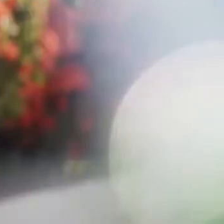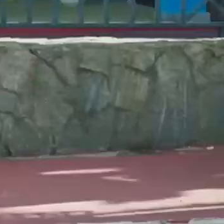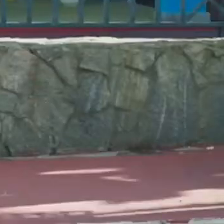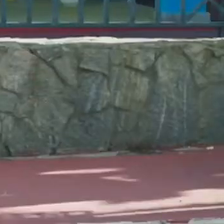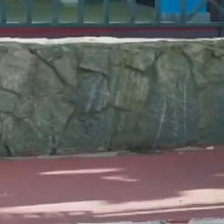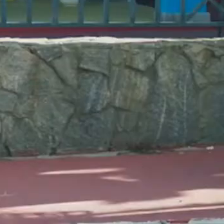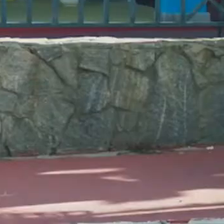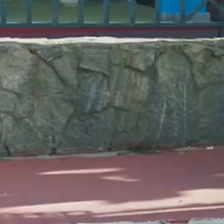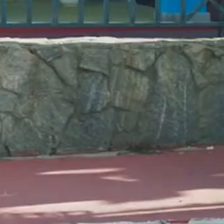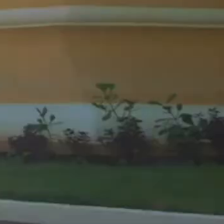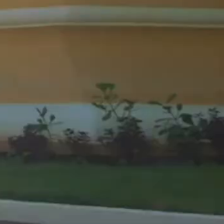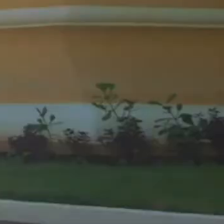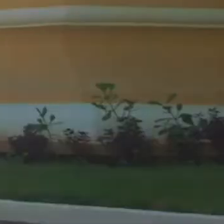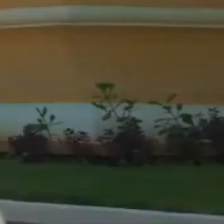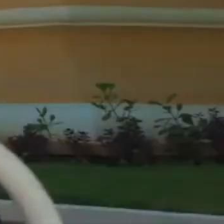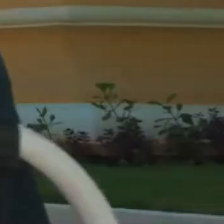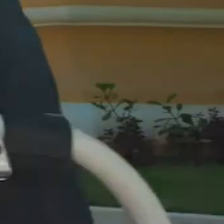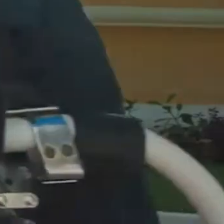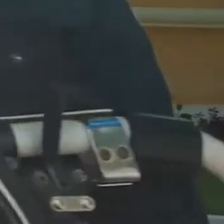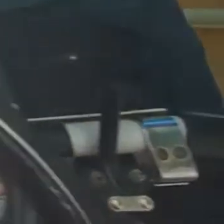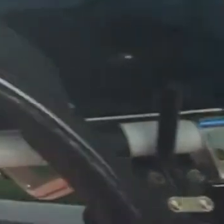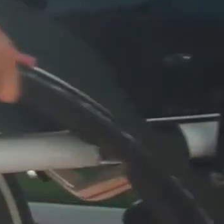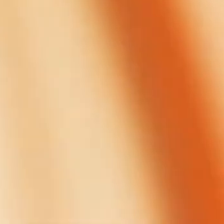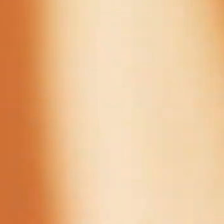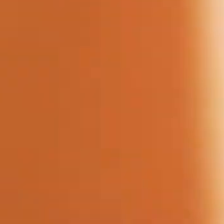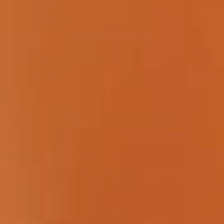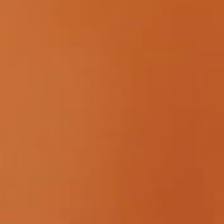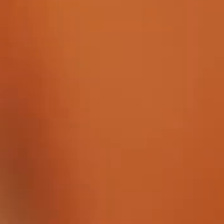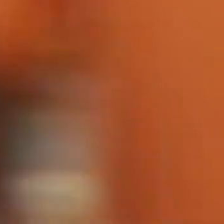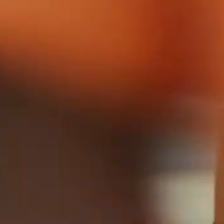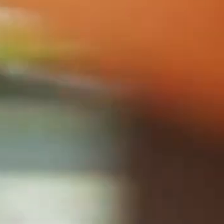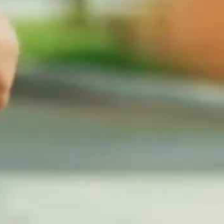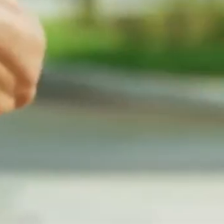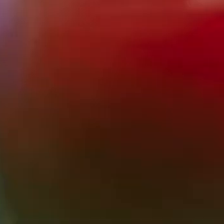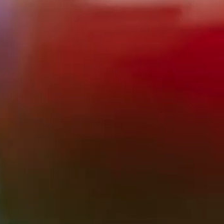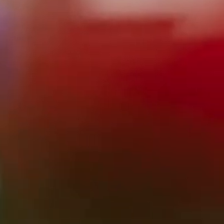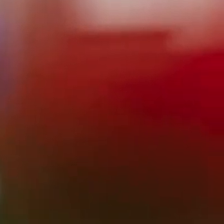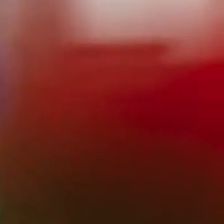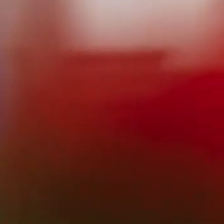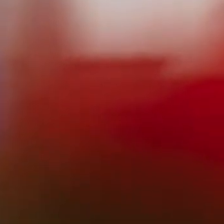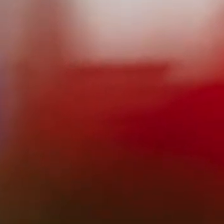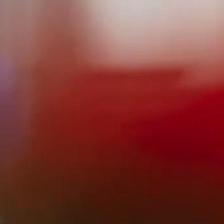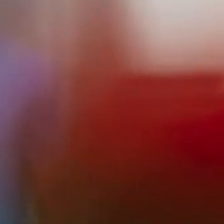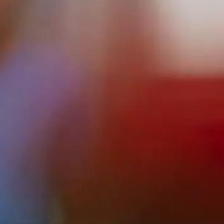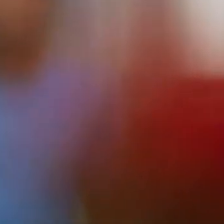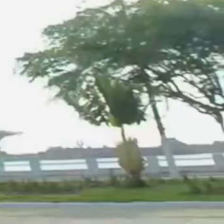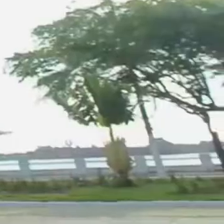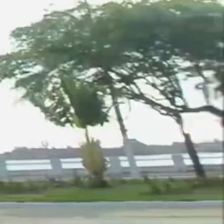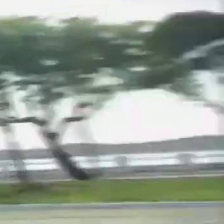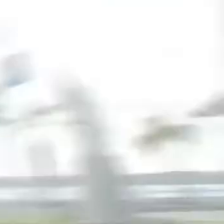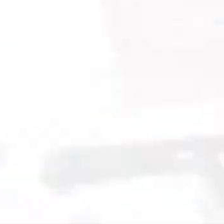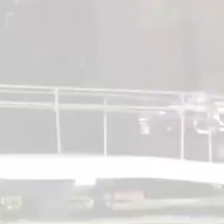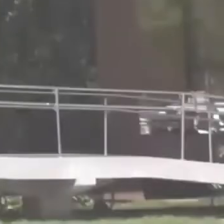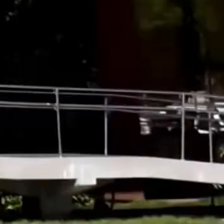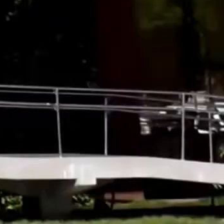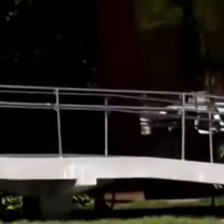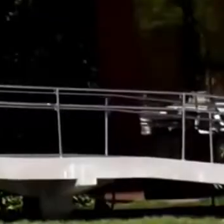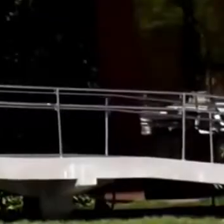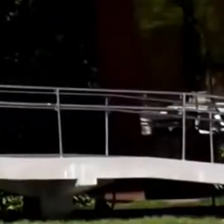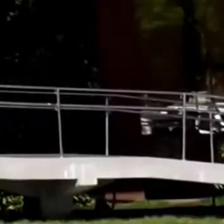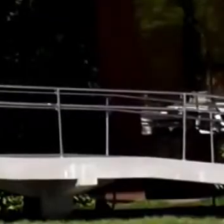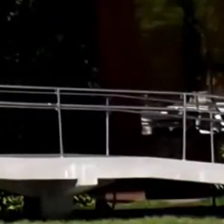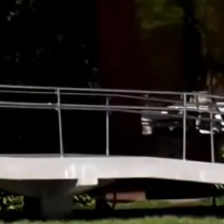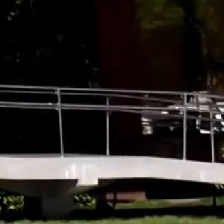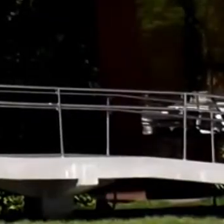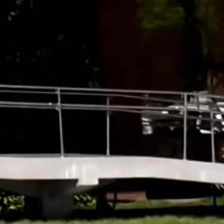ações e serviços prestados em seu benefício. Acesse o site da Alese e participe. Seja você instrumento da mudança. Conheça a Alese, faça